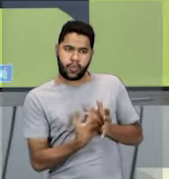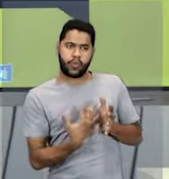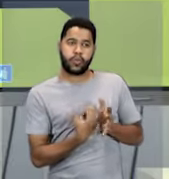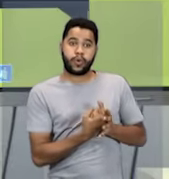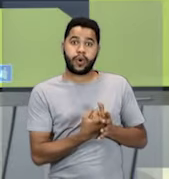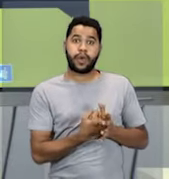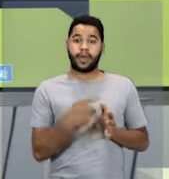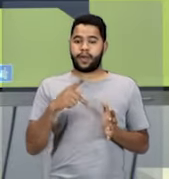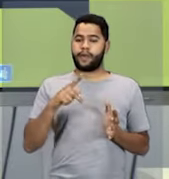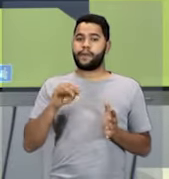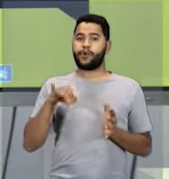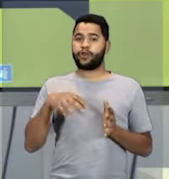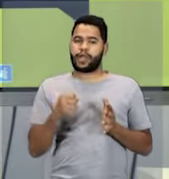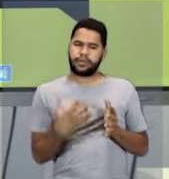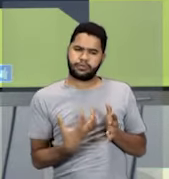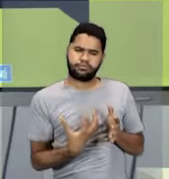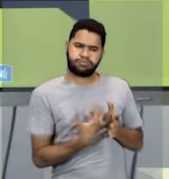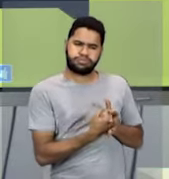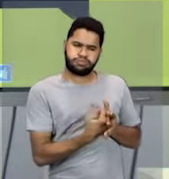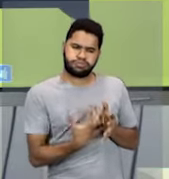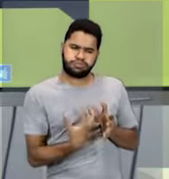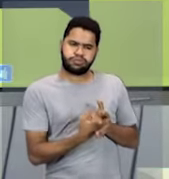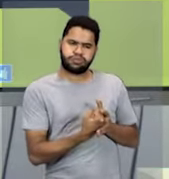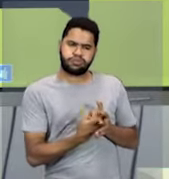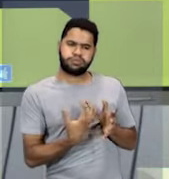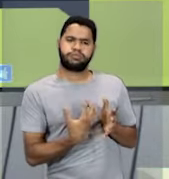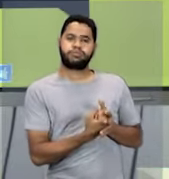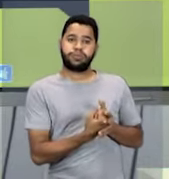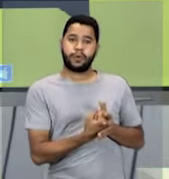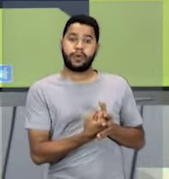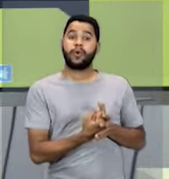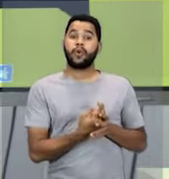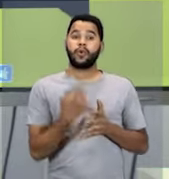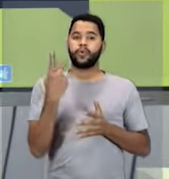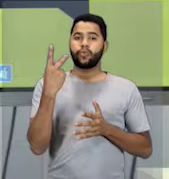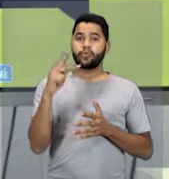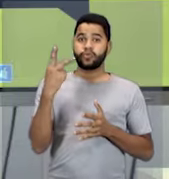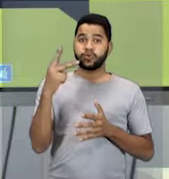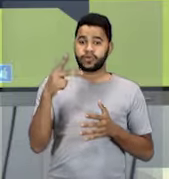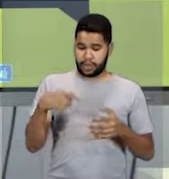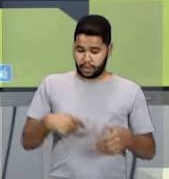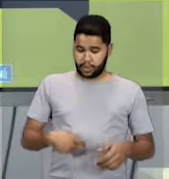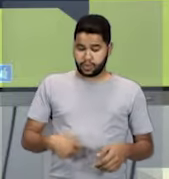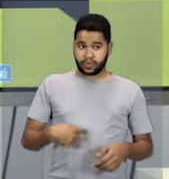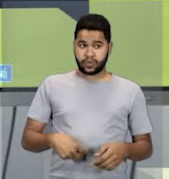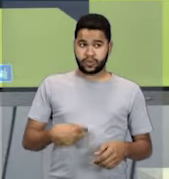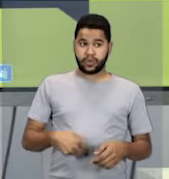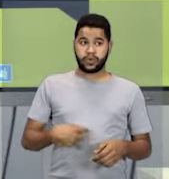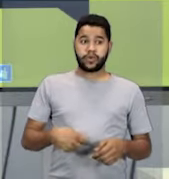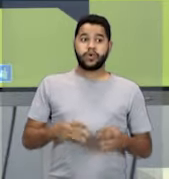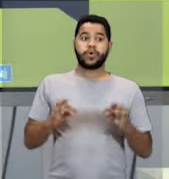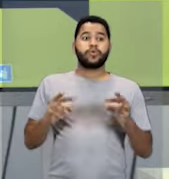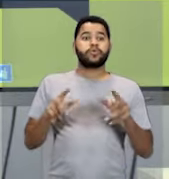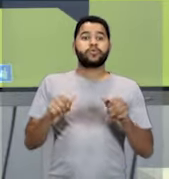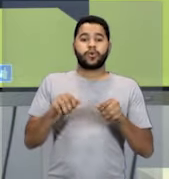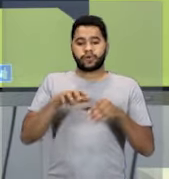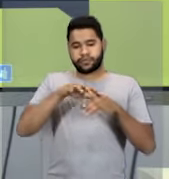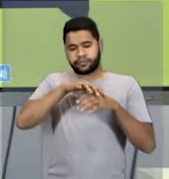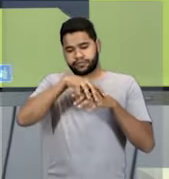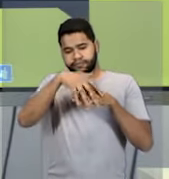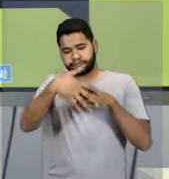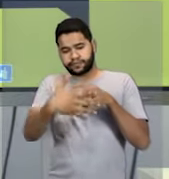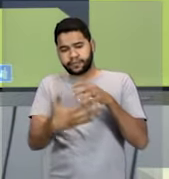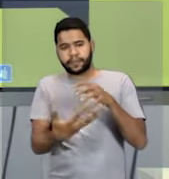as proteínas, por exemplo. Ele não digere o seu estômago, porque o estômago é todo revestido por